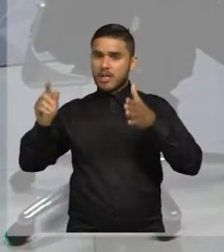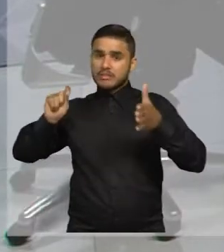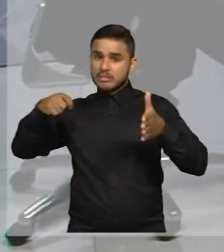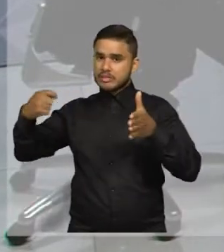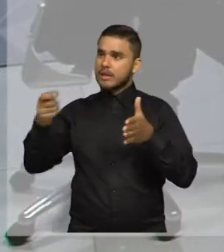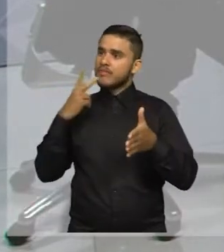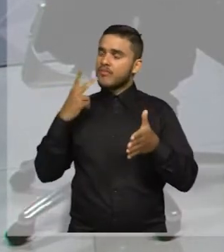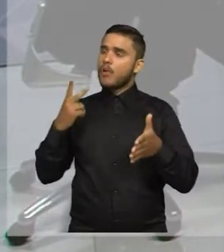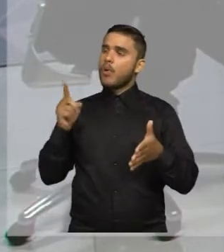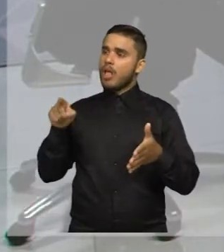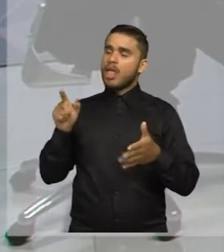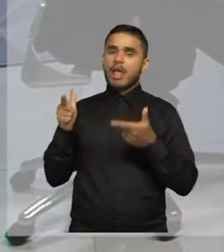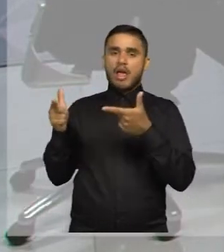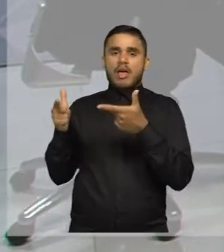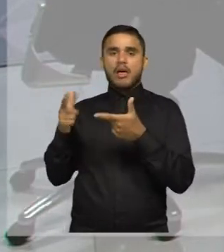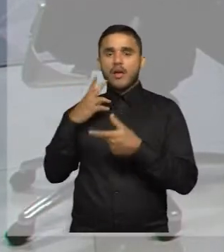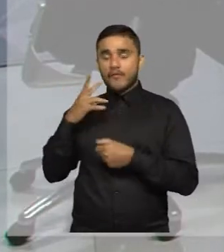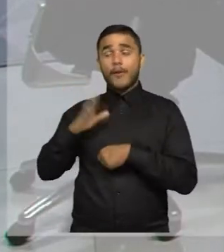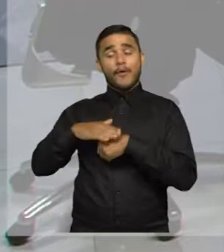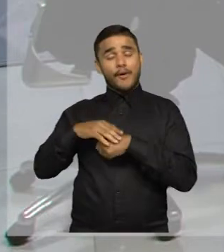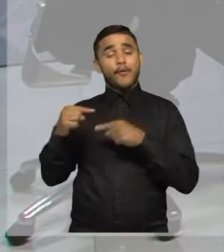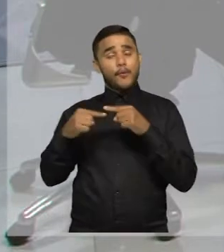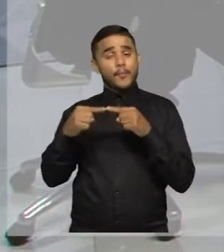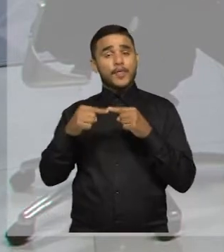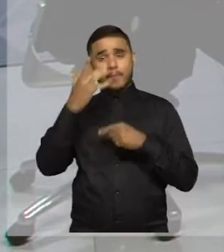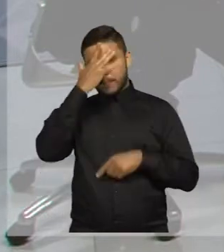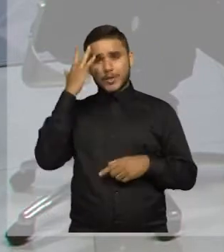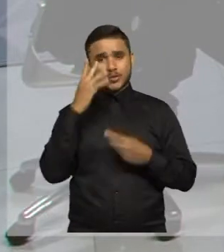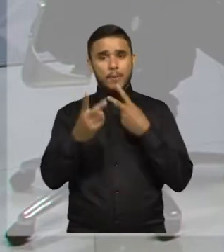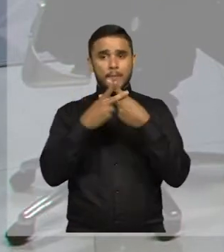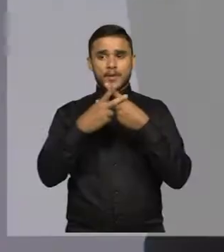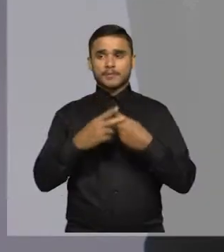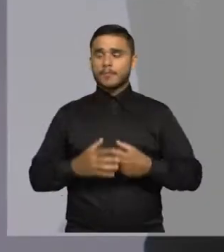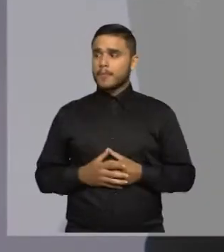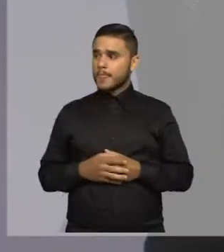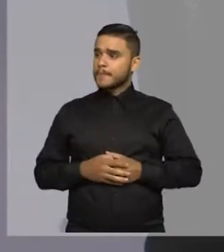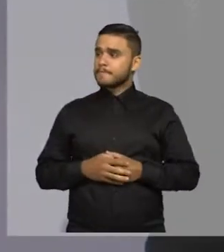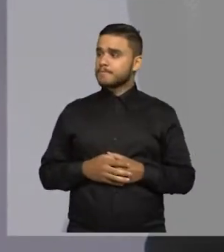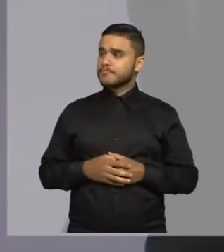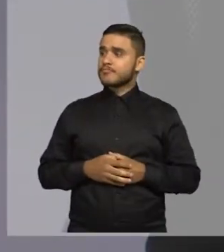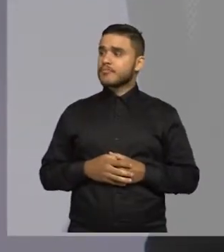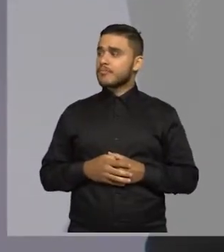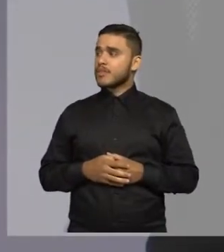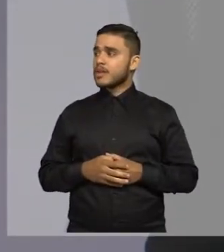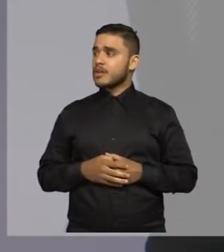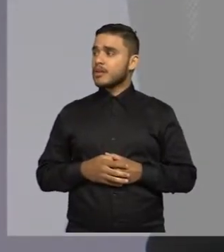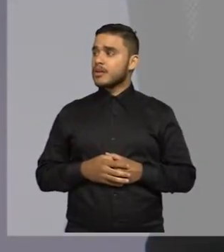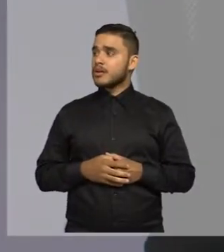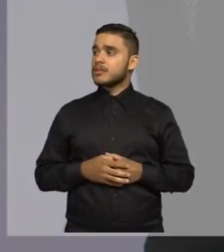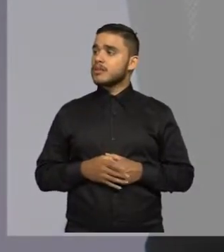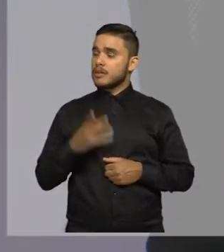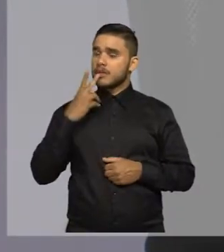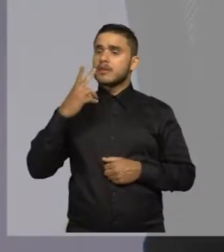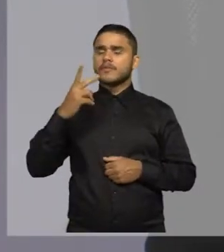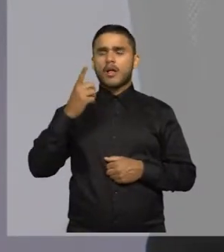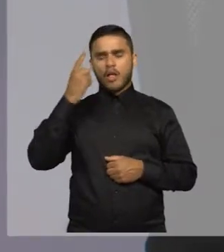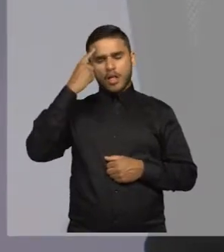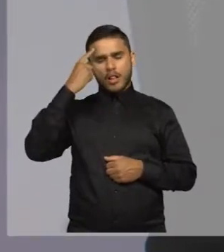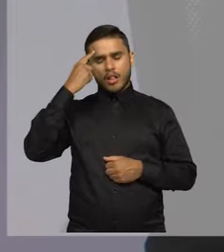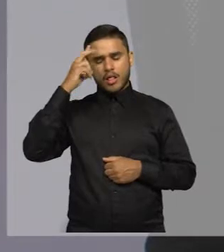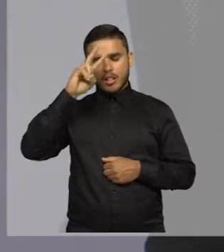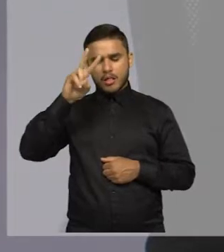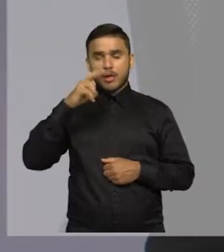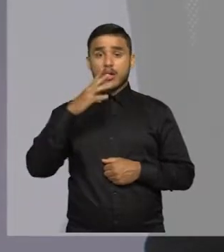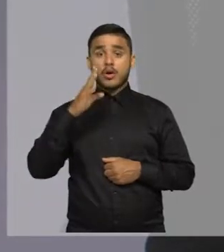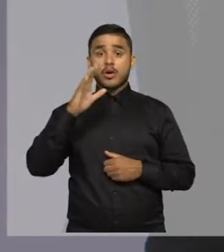Traduz bem. Traduz. E eu que visitei o meu tempo de estudante na Faculdade Nacional de Direito às cadeias